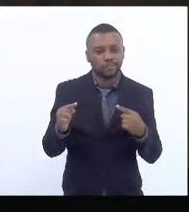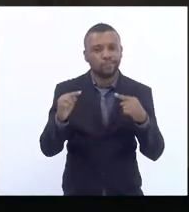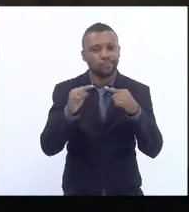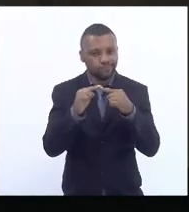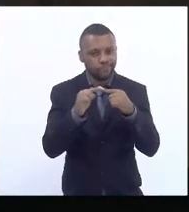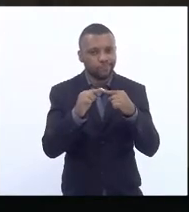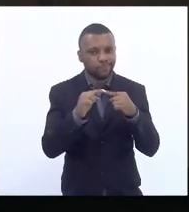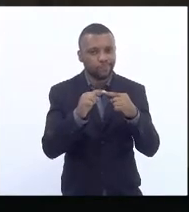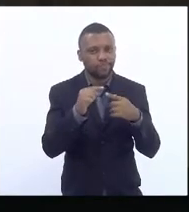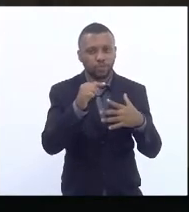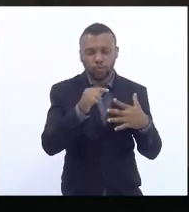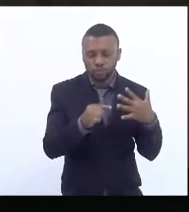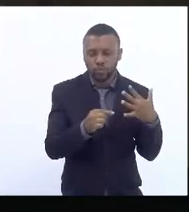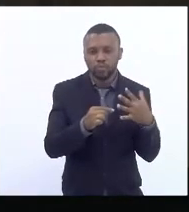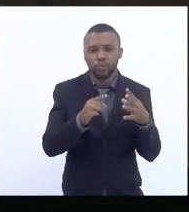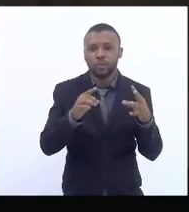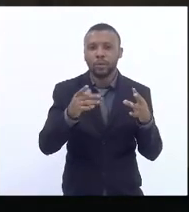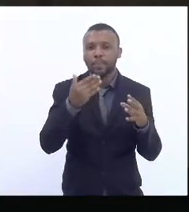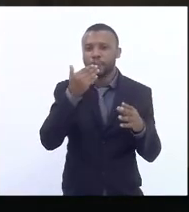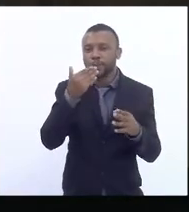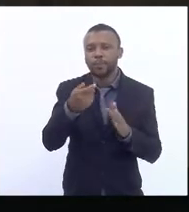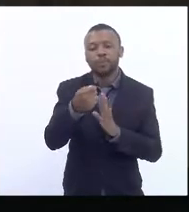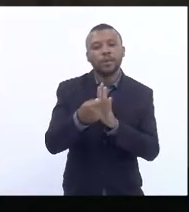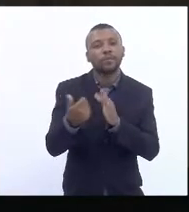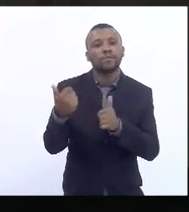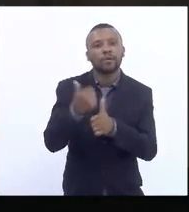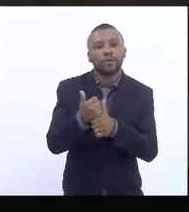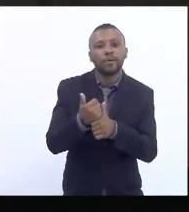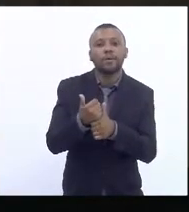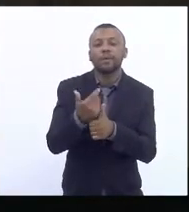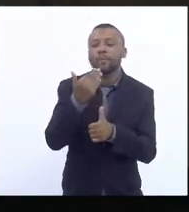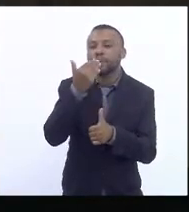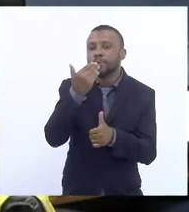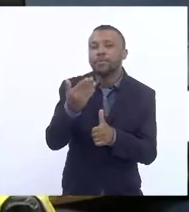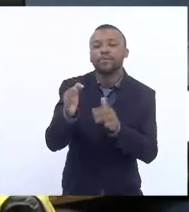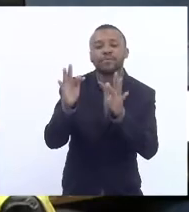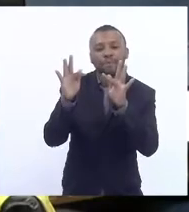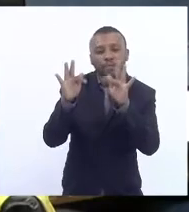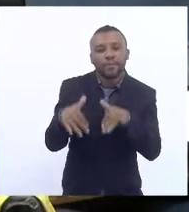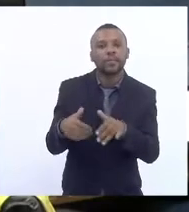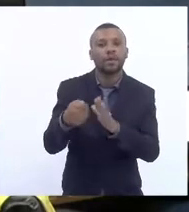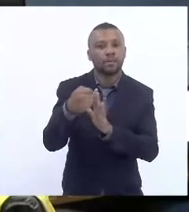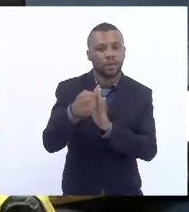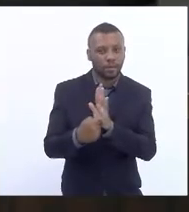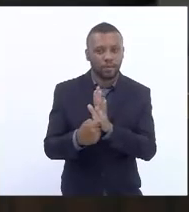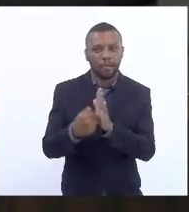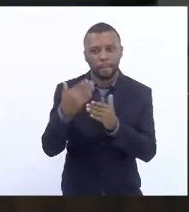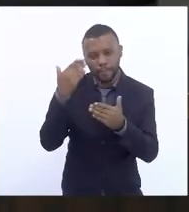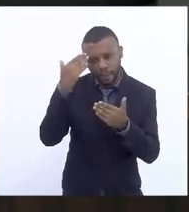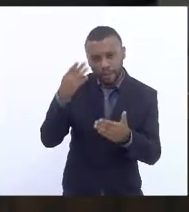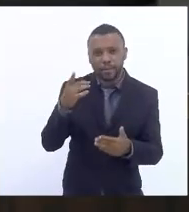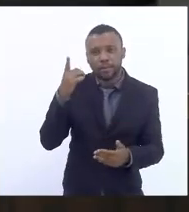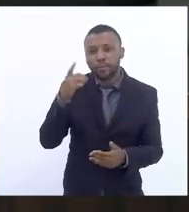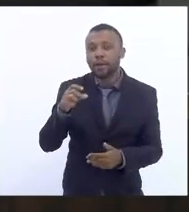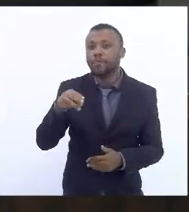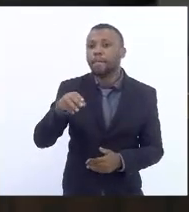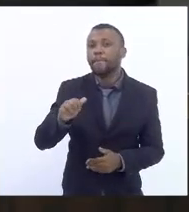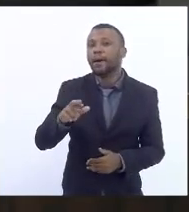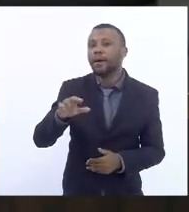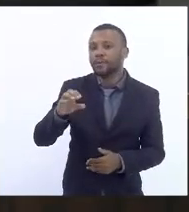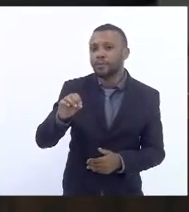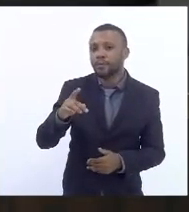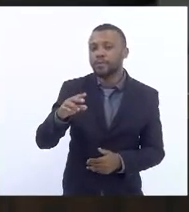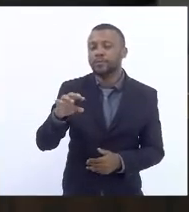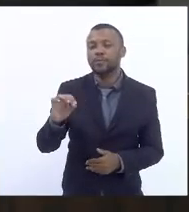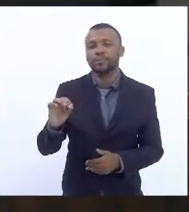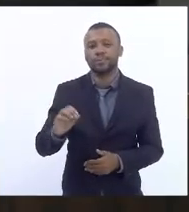emendas, concluindo por substitutivo e pedindo forma final de redação. Obrigado, deputado Márcio Pacheco. Para assuntos